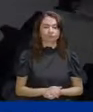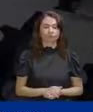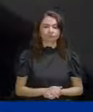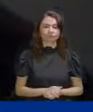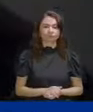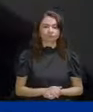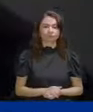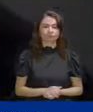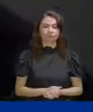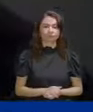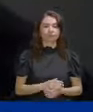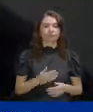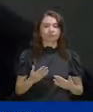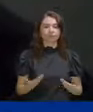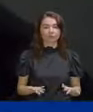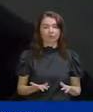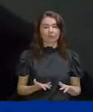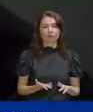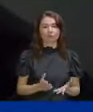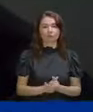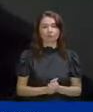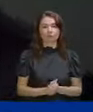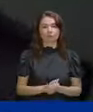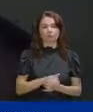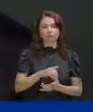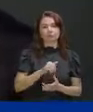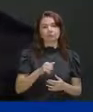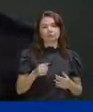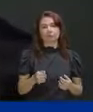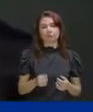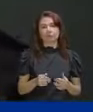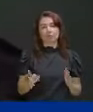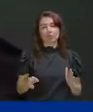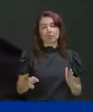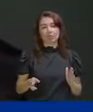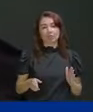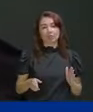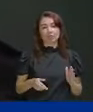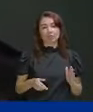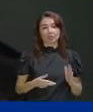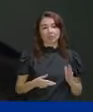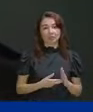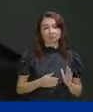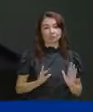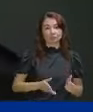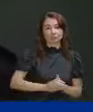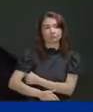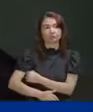E aí apresenta a questão de ordem, é a relatoria ficar com quem já se manifestou.